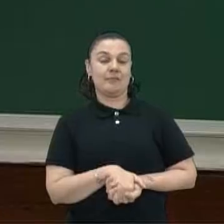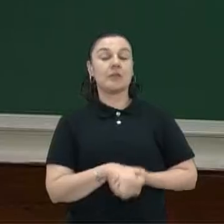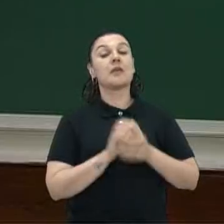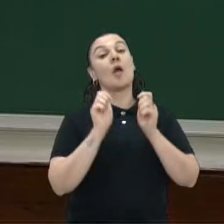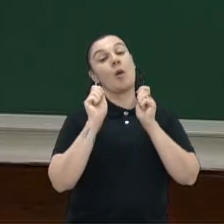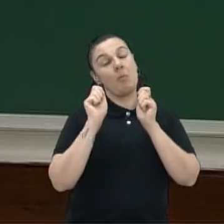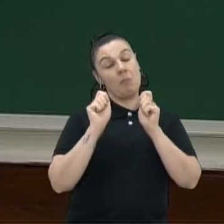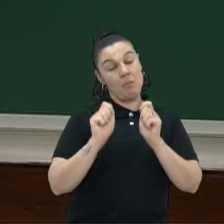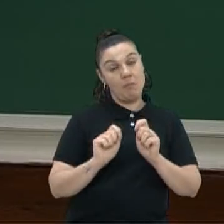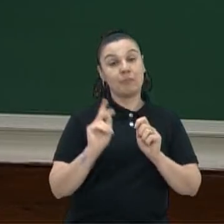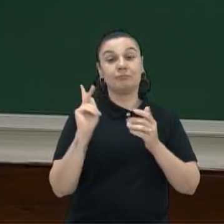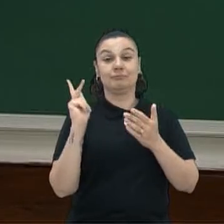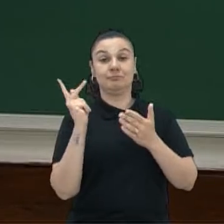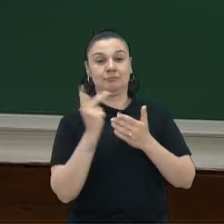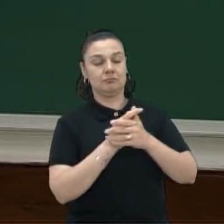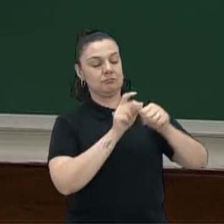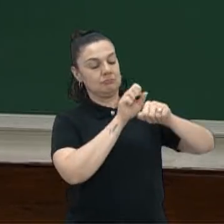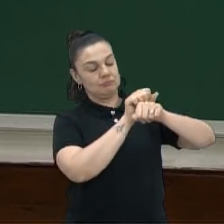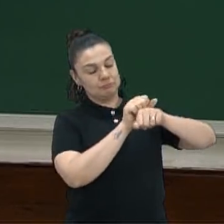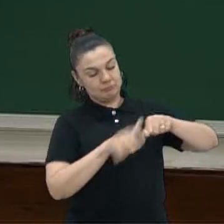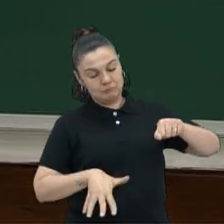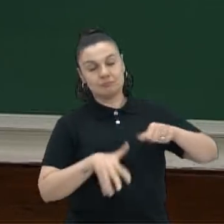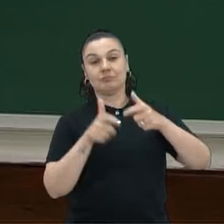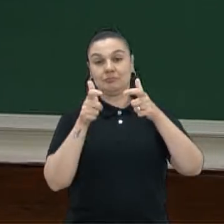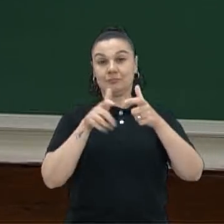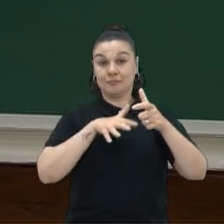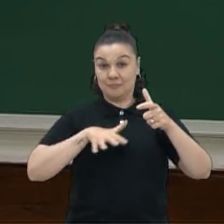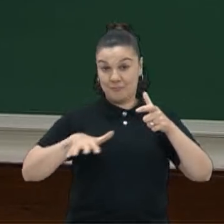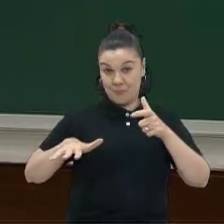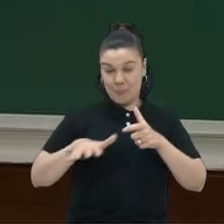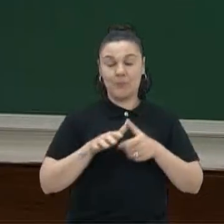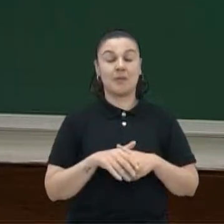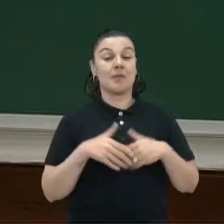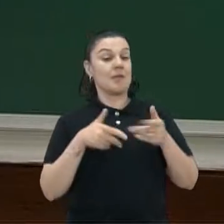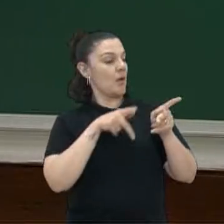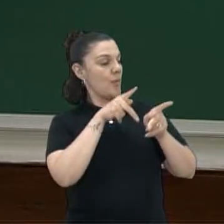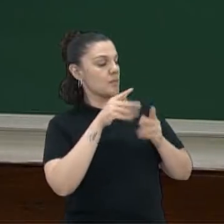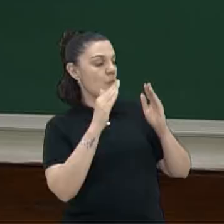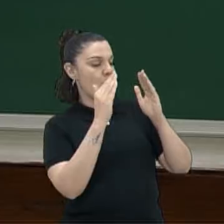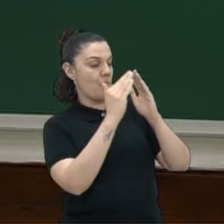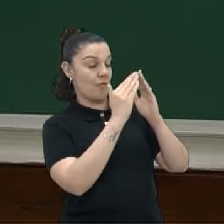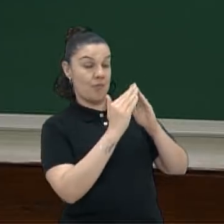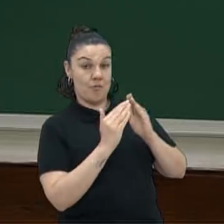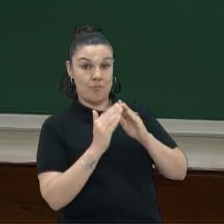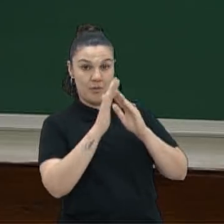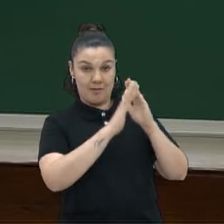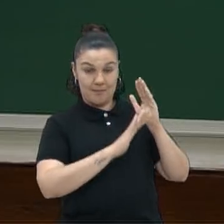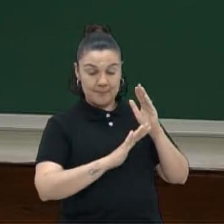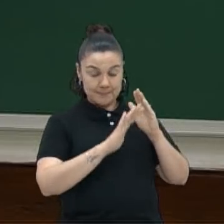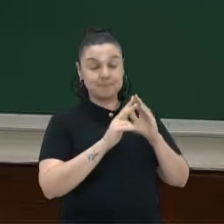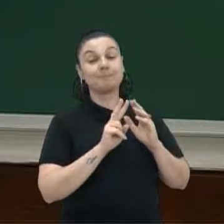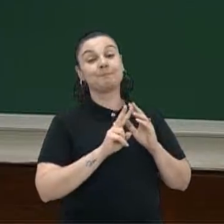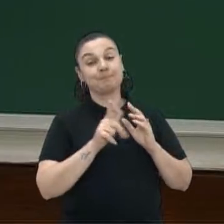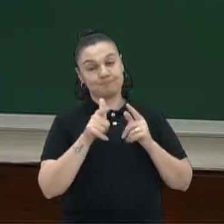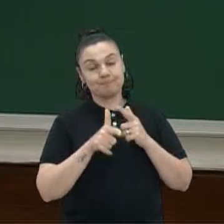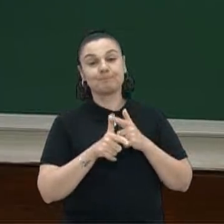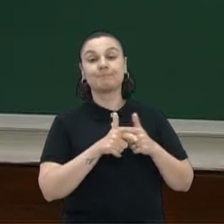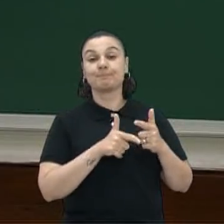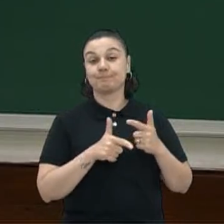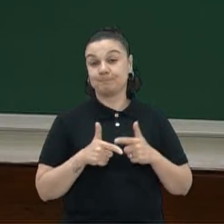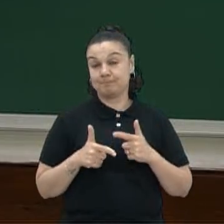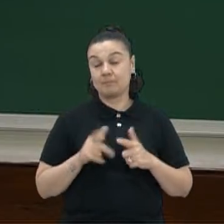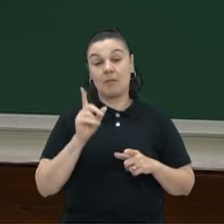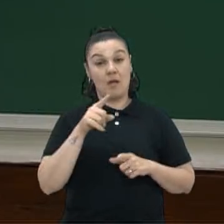a possibilidade de deslizar essa terra. Então, essa população que habita esses locais tem